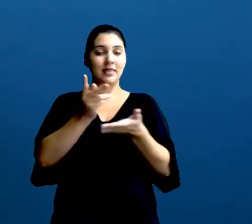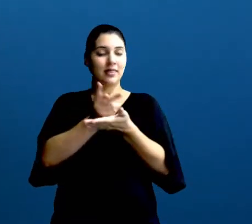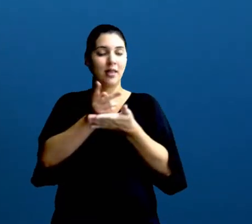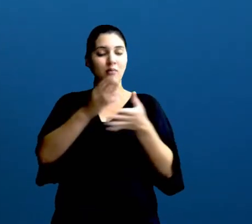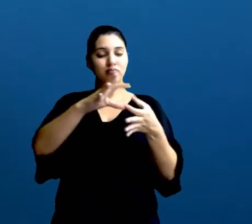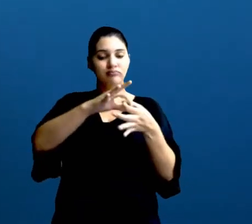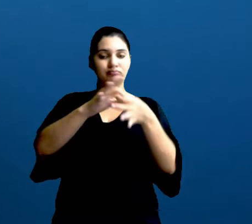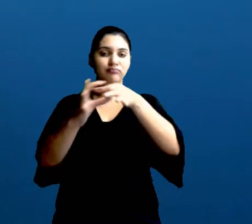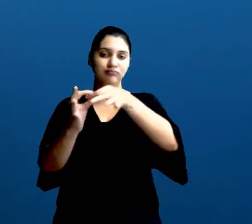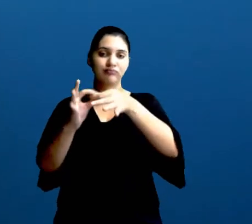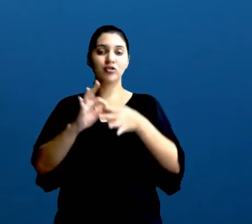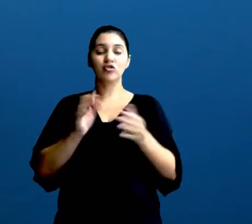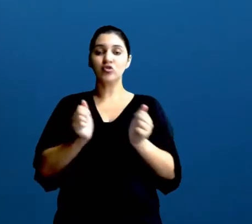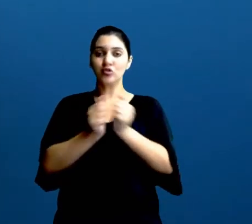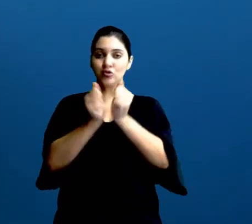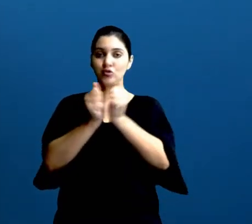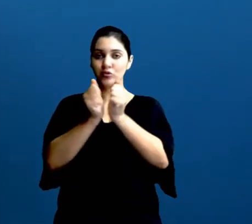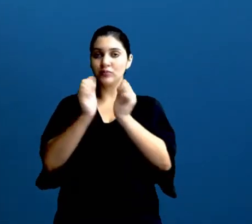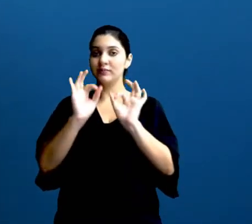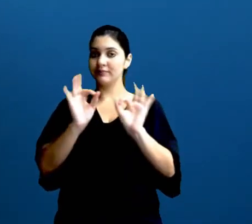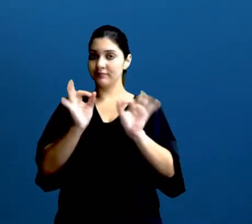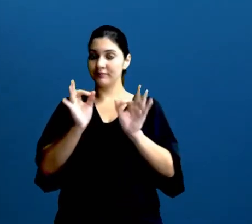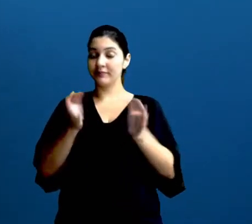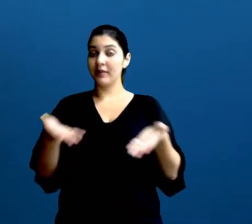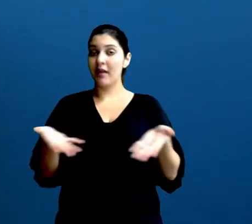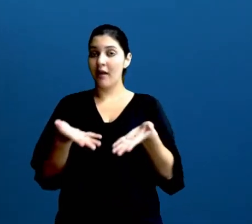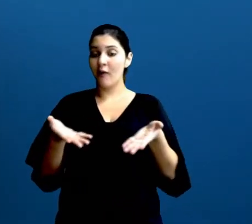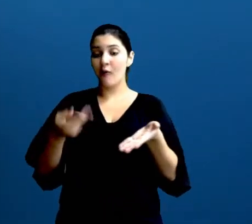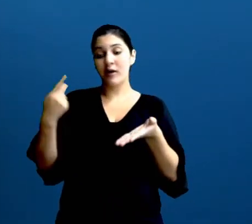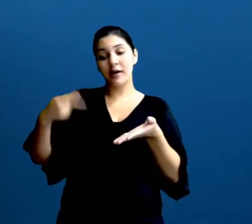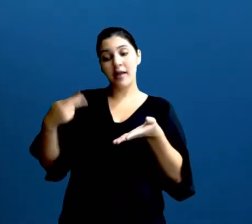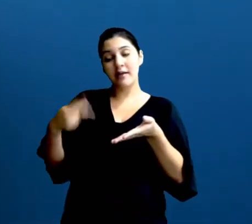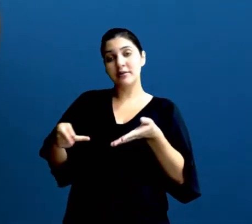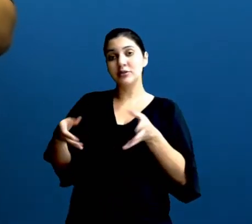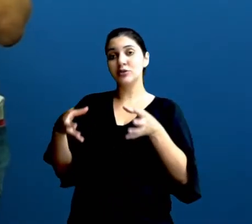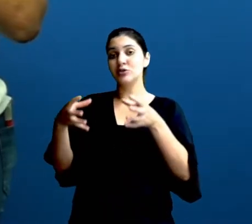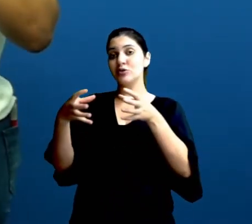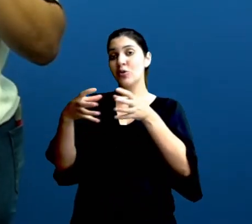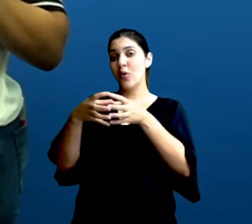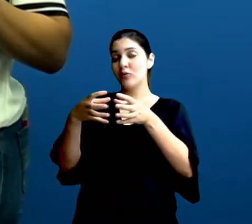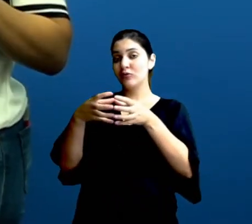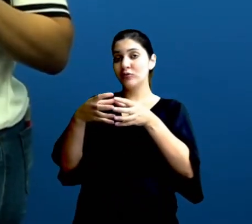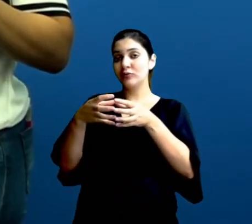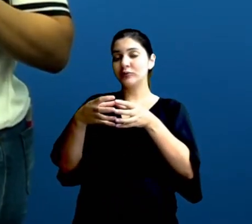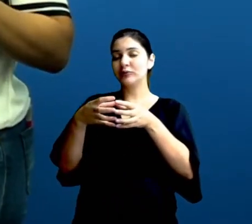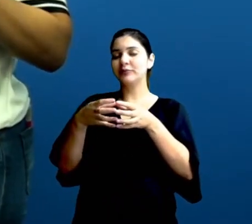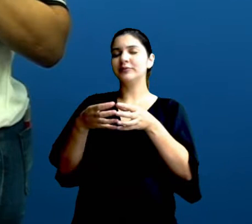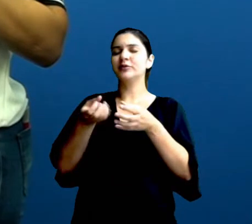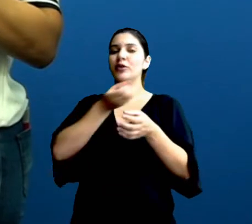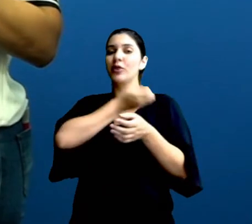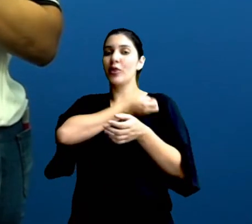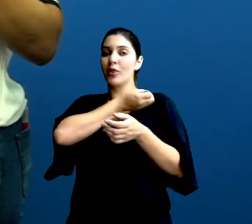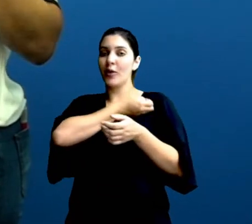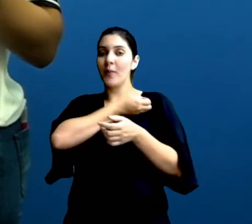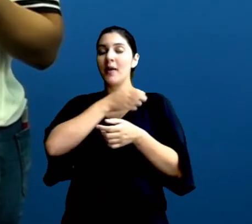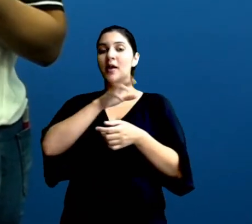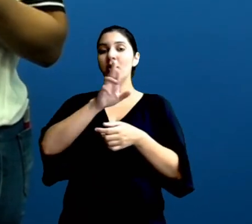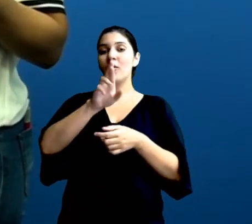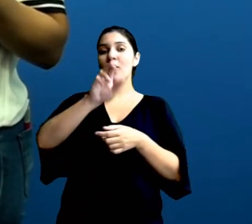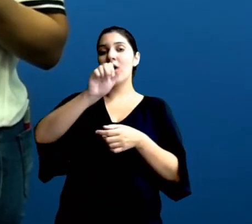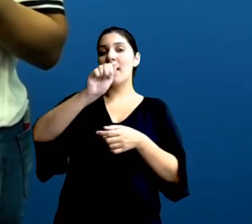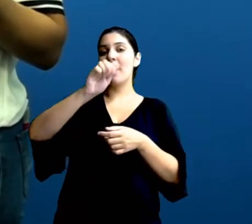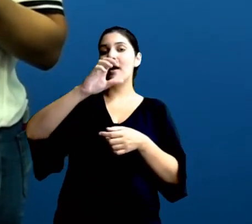outro, tá certo? E agora, ó, esse conjunto que são dos números racionais, tá certo?